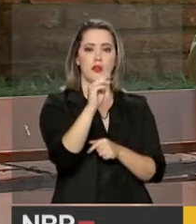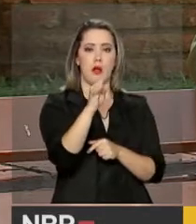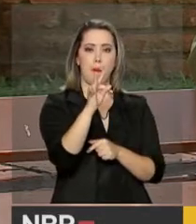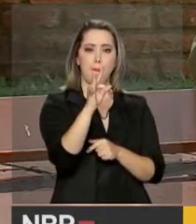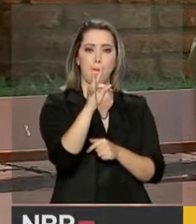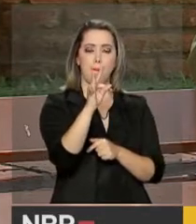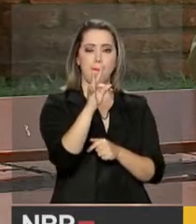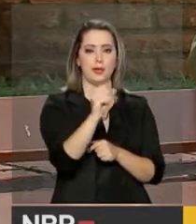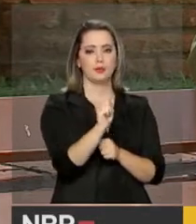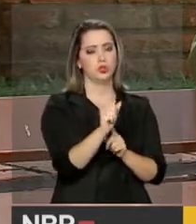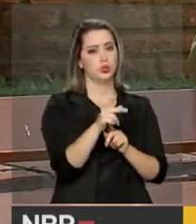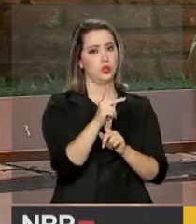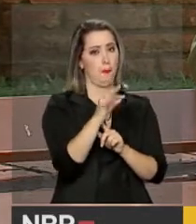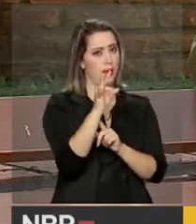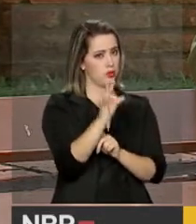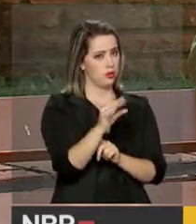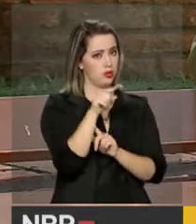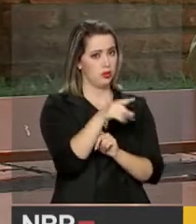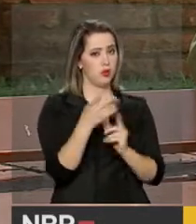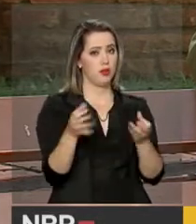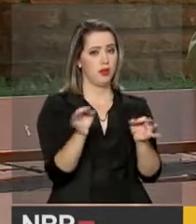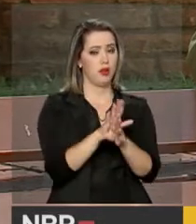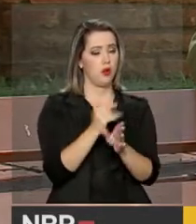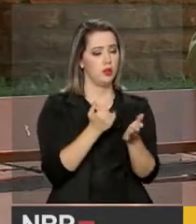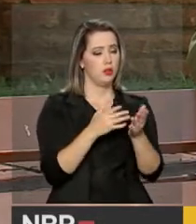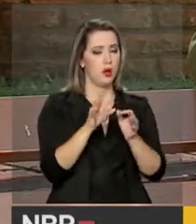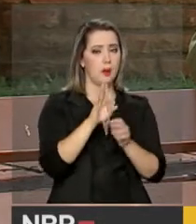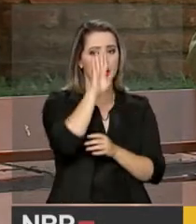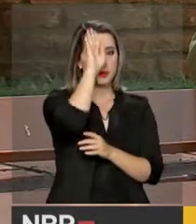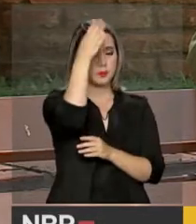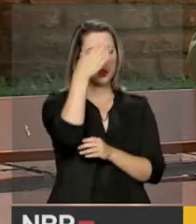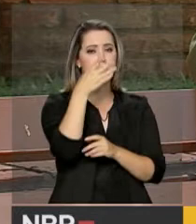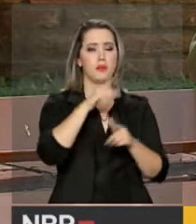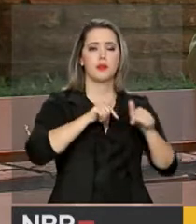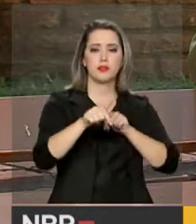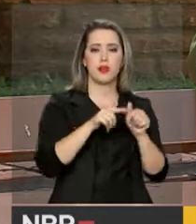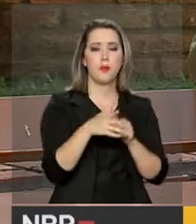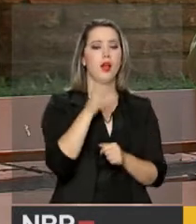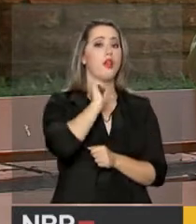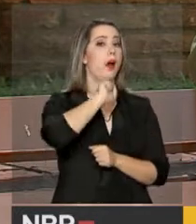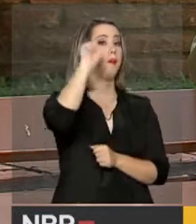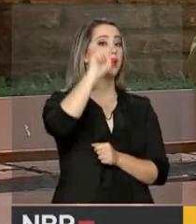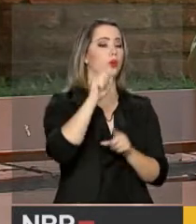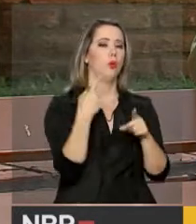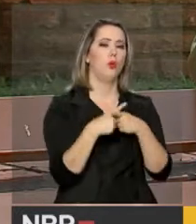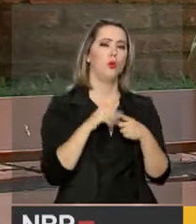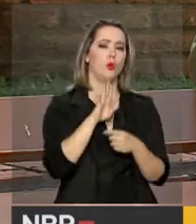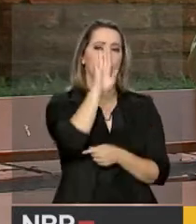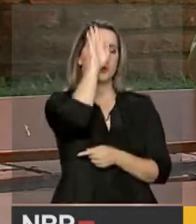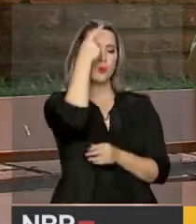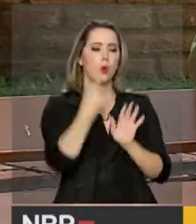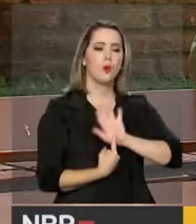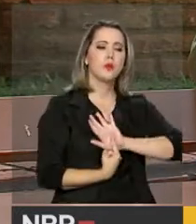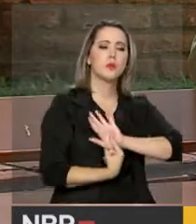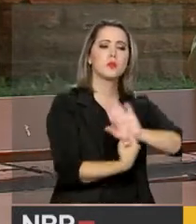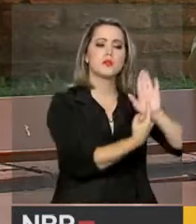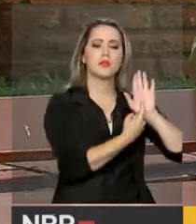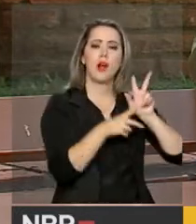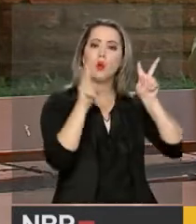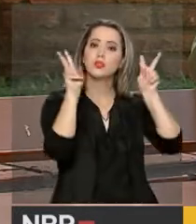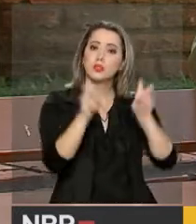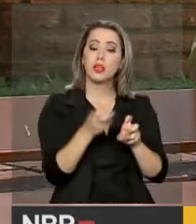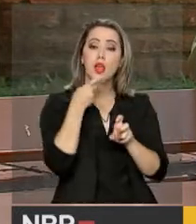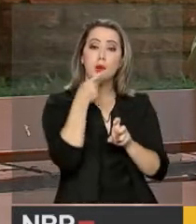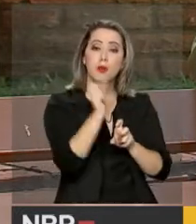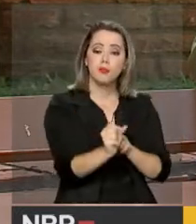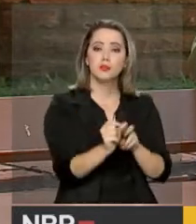ano, geralmente com encerramento ou as principais ações no mês de abril, em que se procura dar visibilidade ao tema, falar